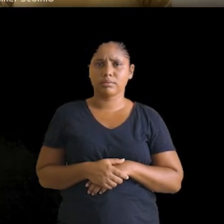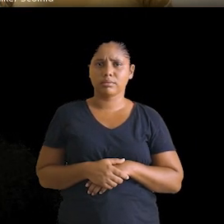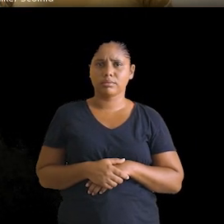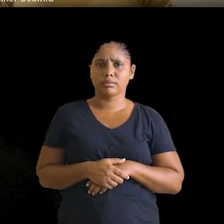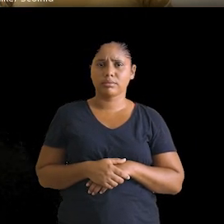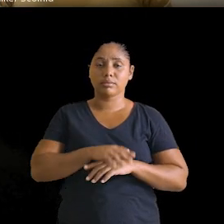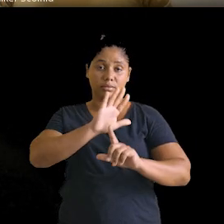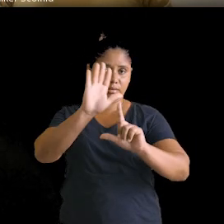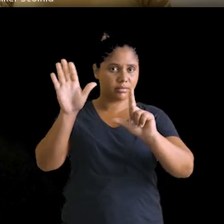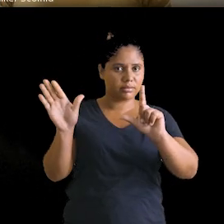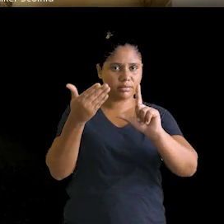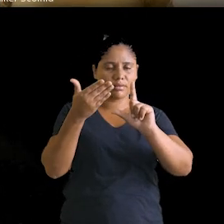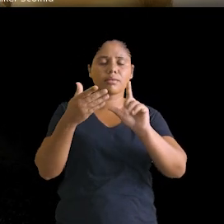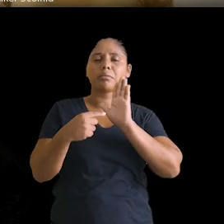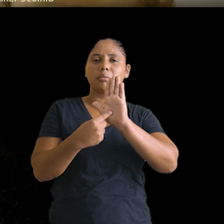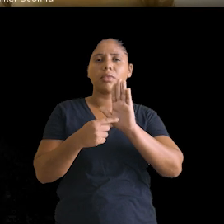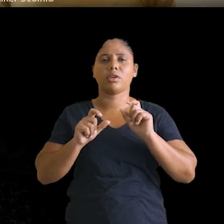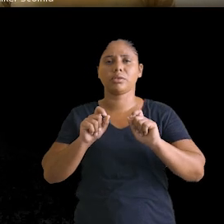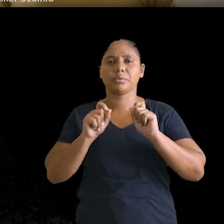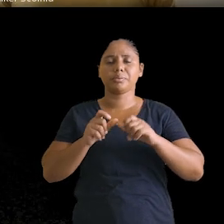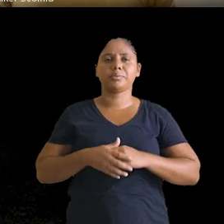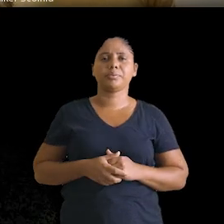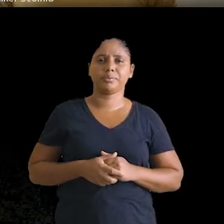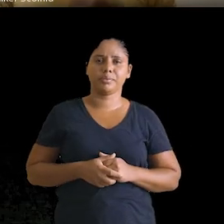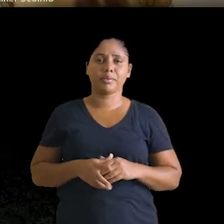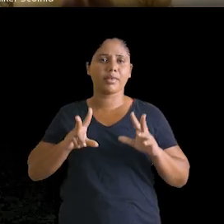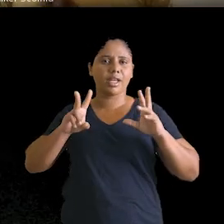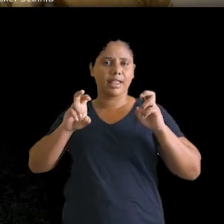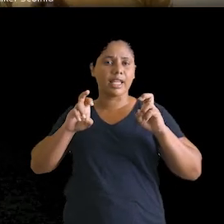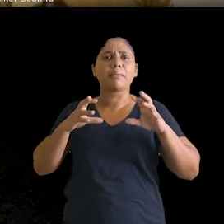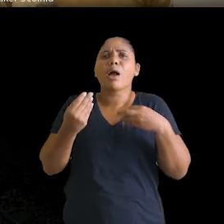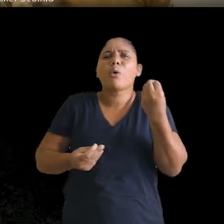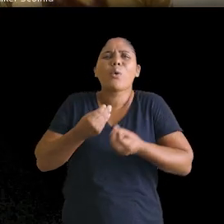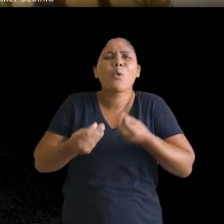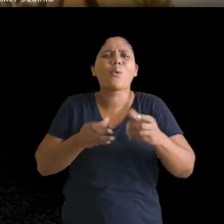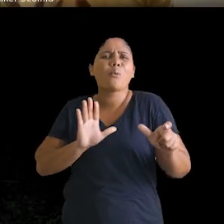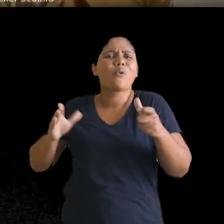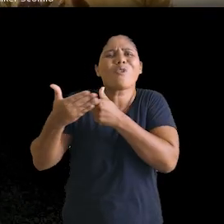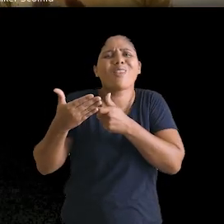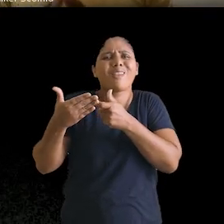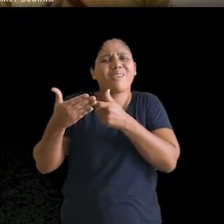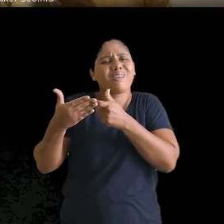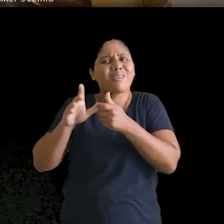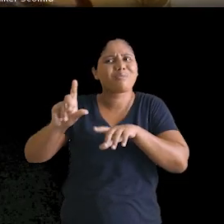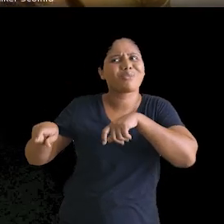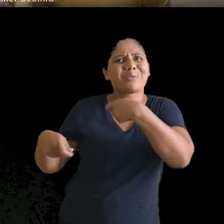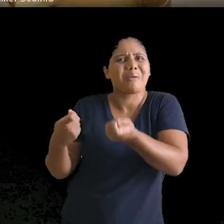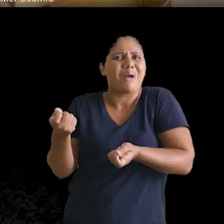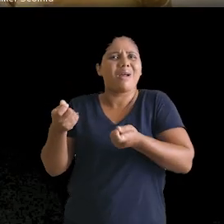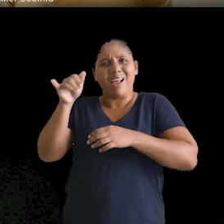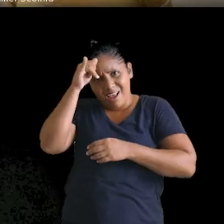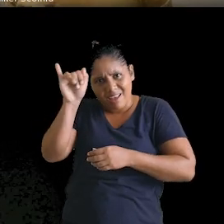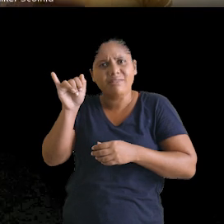Já esse próximo slide, eu trago para vocês a questão da linguagem e expressões que devem ser evitadas, tá, durante o atendimento para